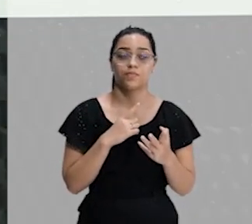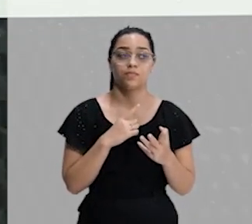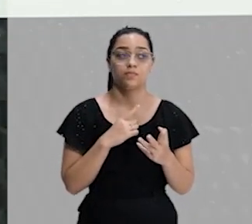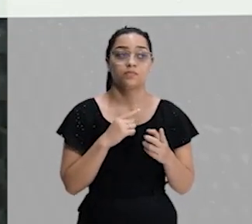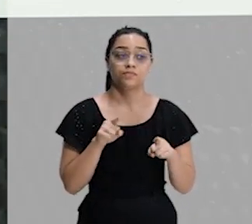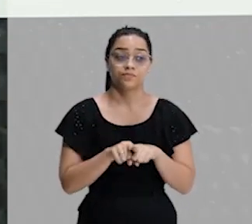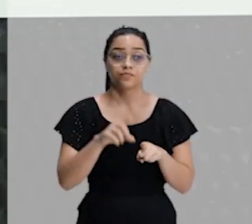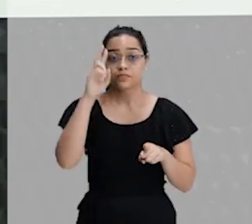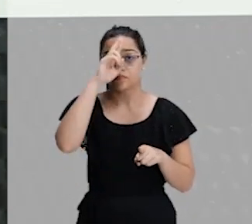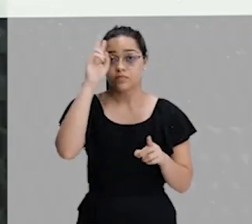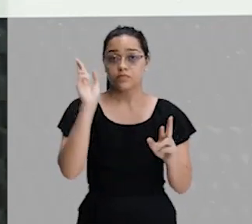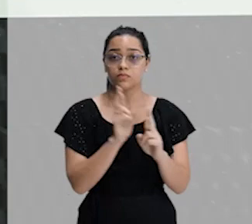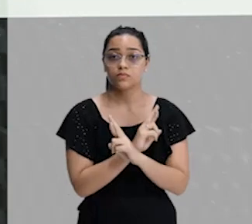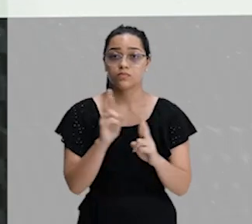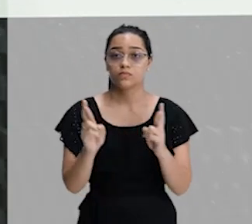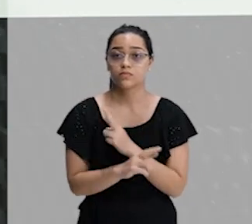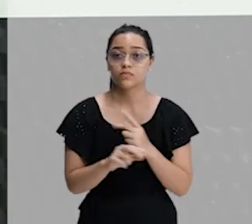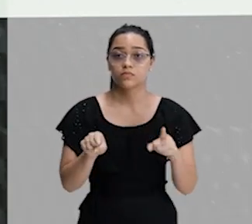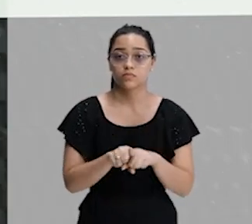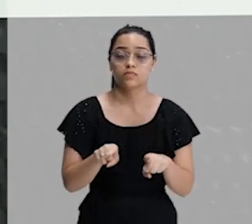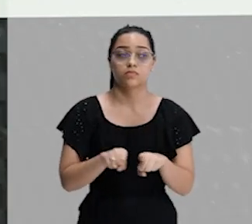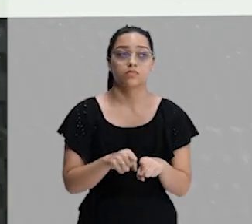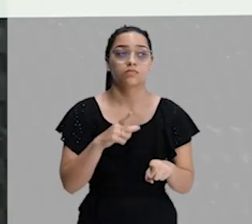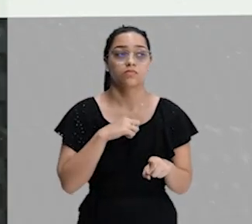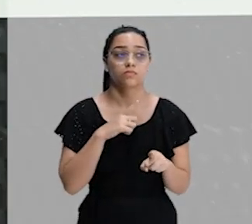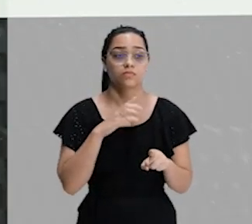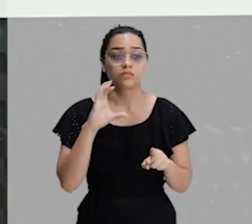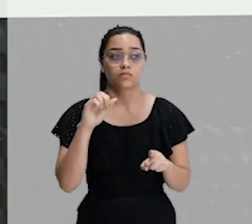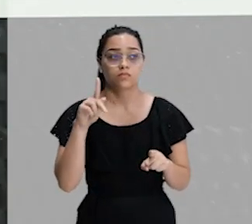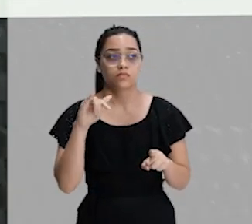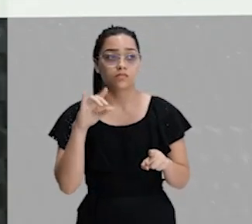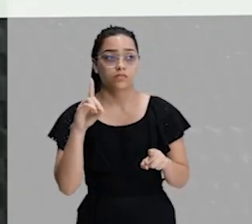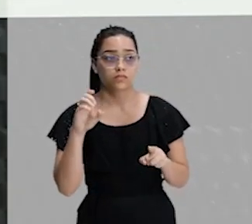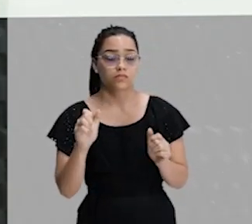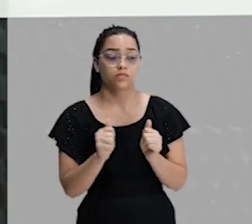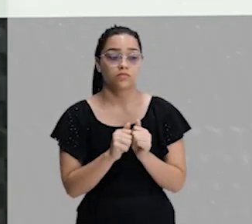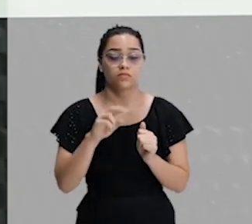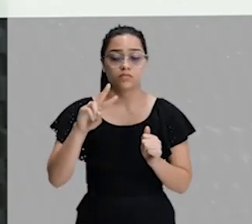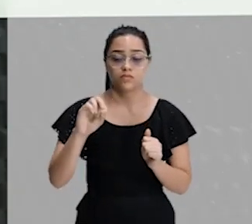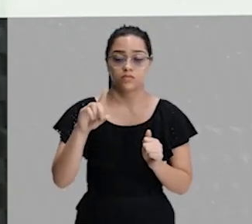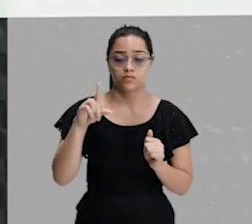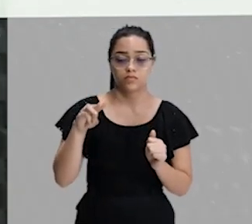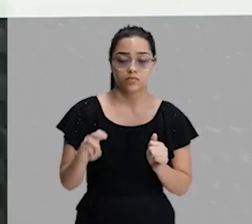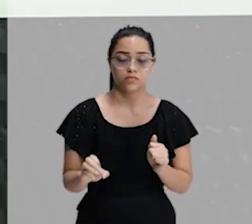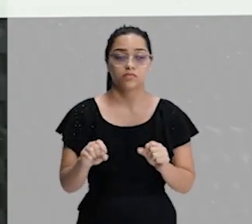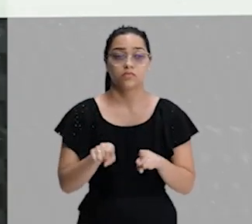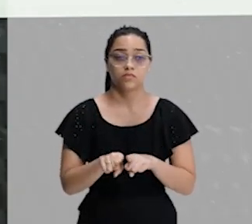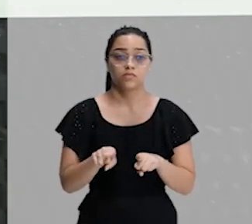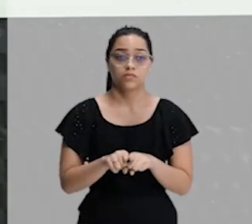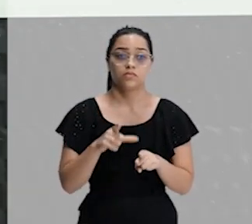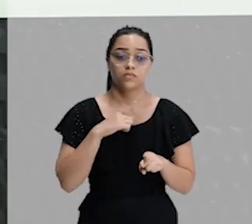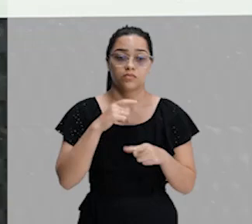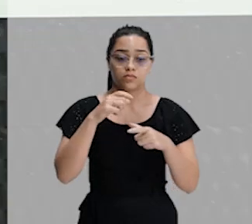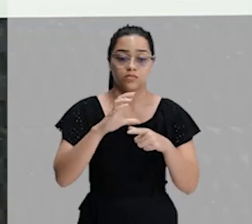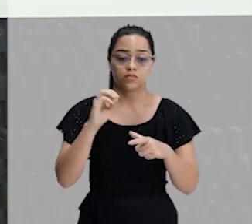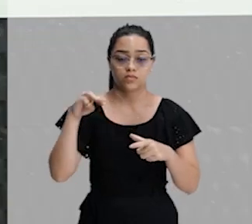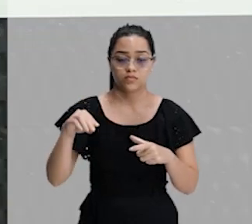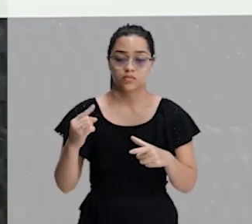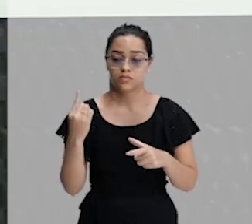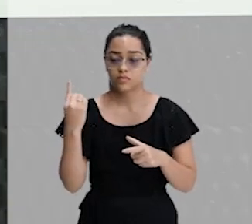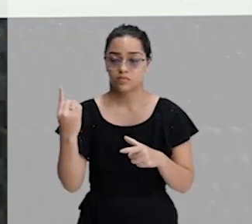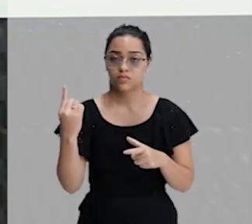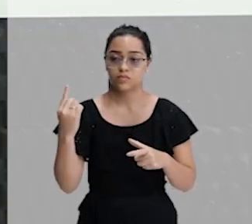Lembra as relações também que envolve capacidade com volume, tá? E 1 centímetro cúbico